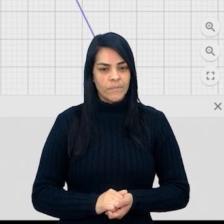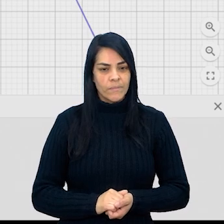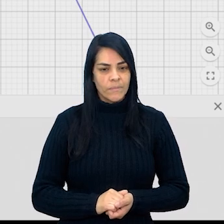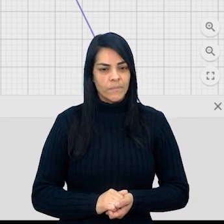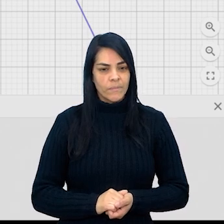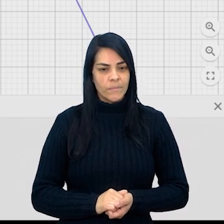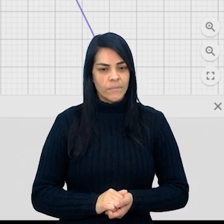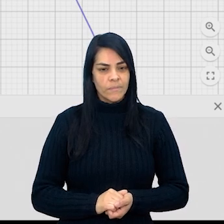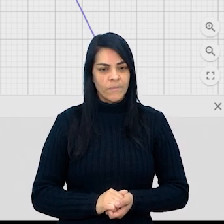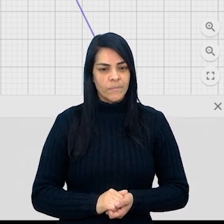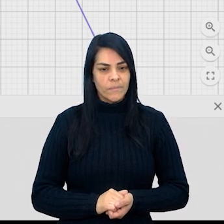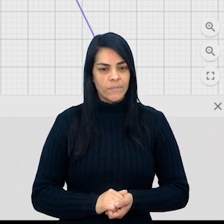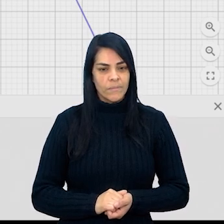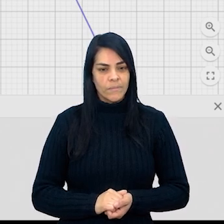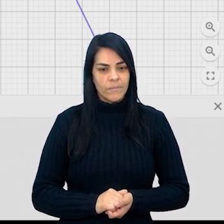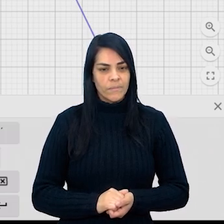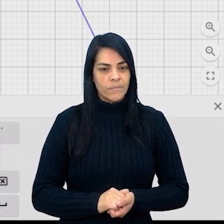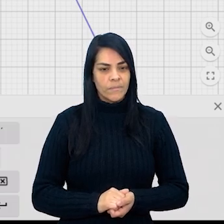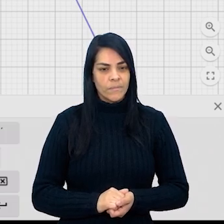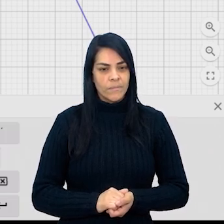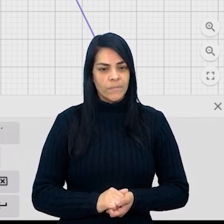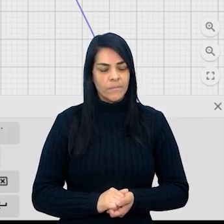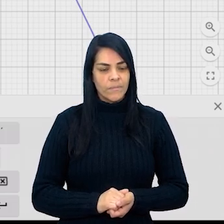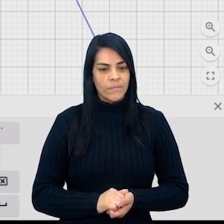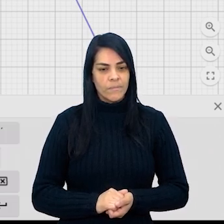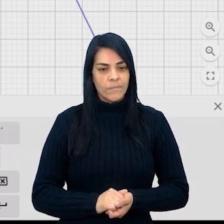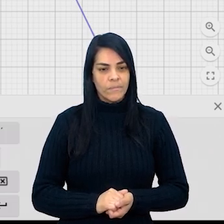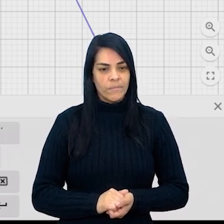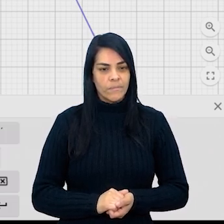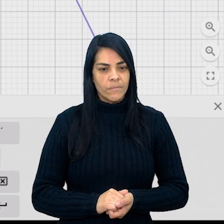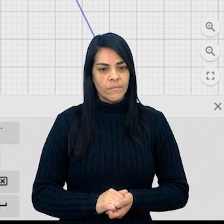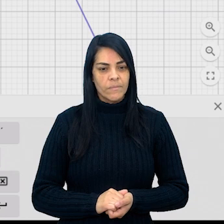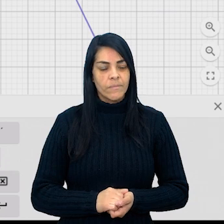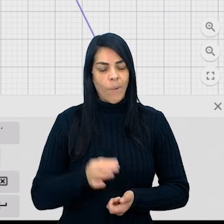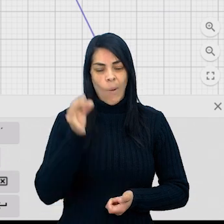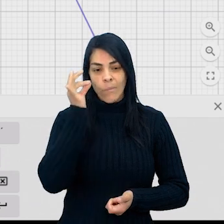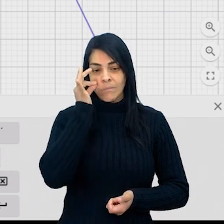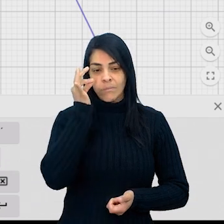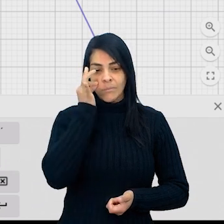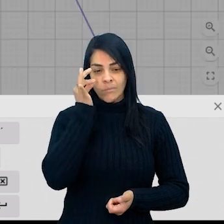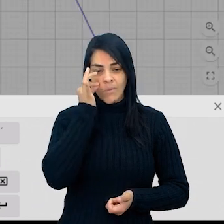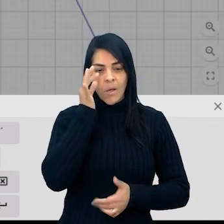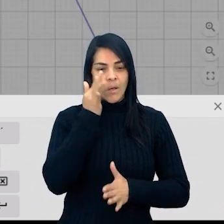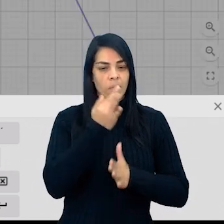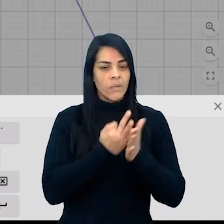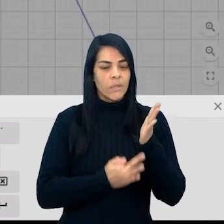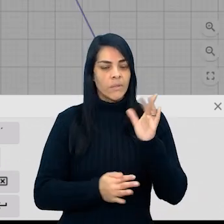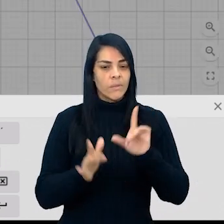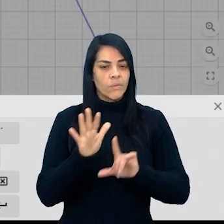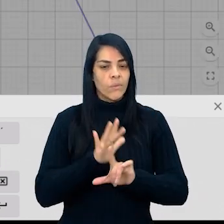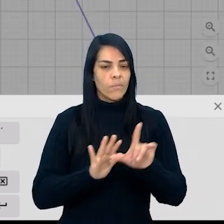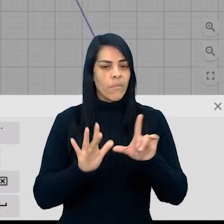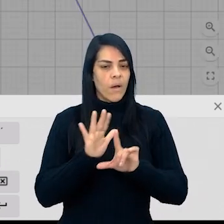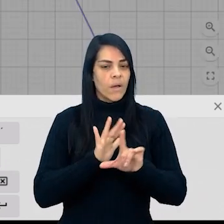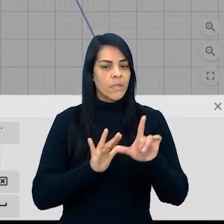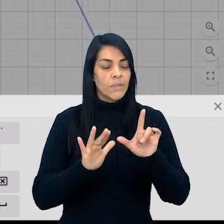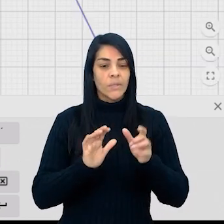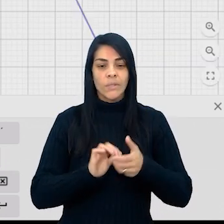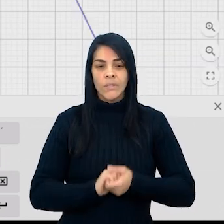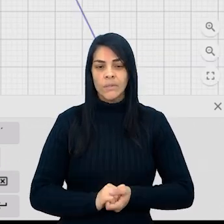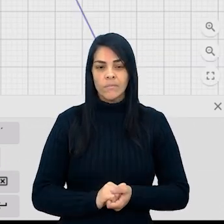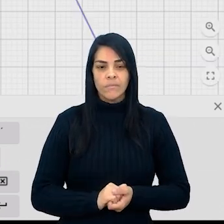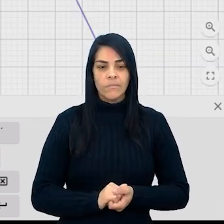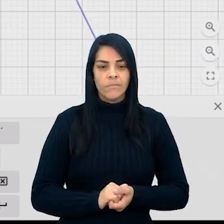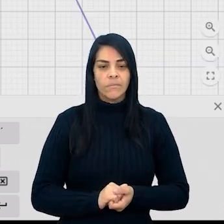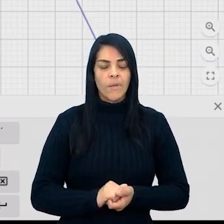Aqui, muito bem. Vamos dar uma observada aqui. Texto, a imagem.